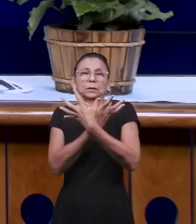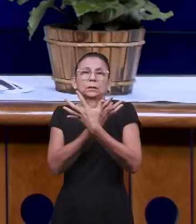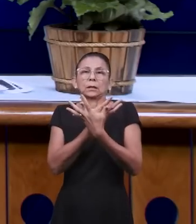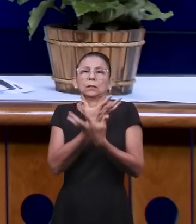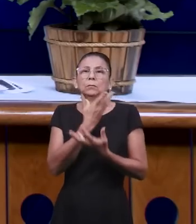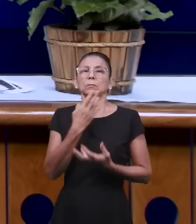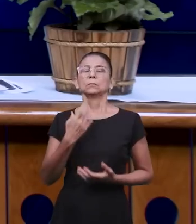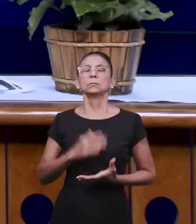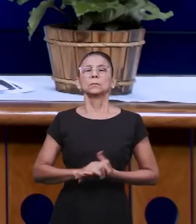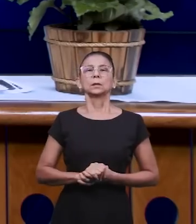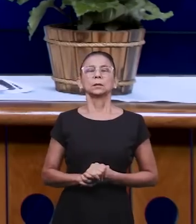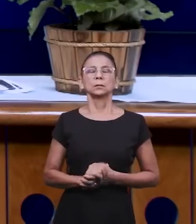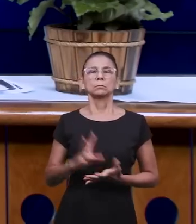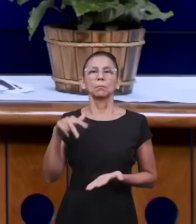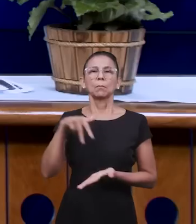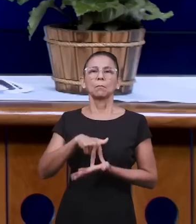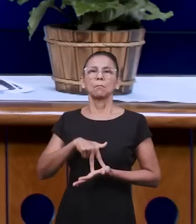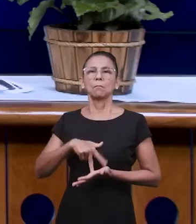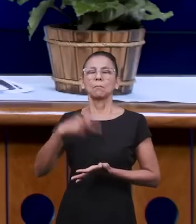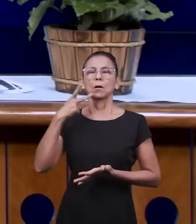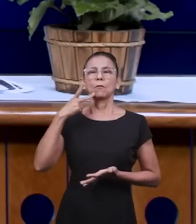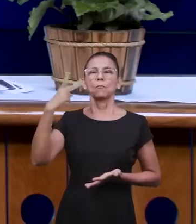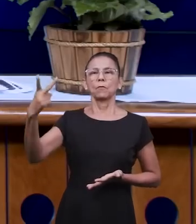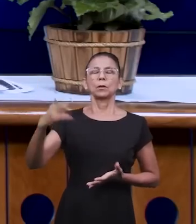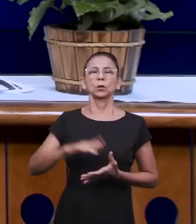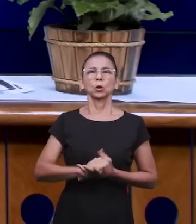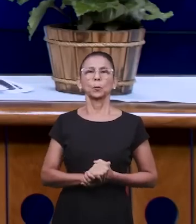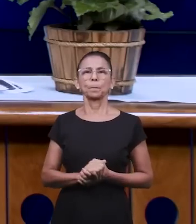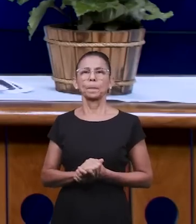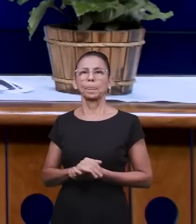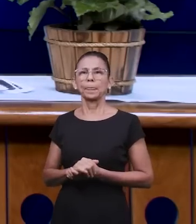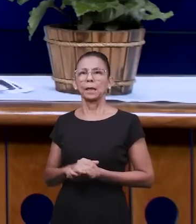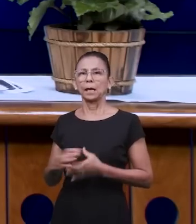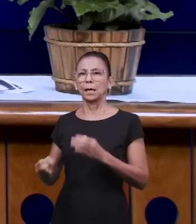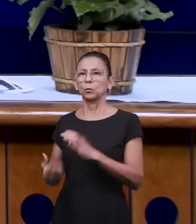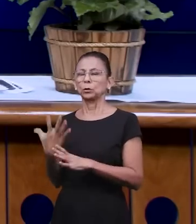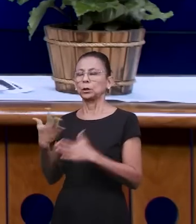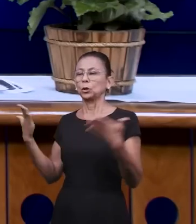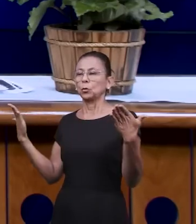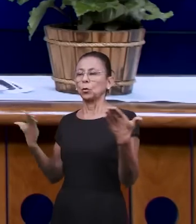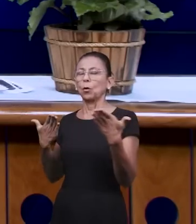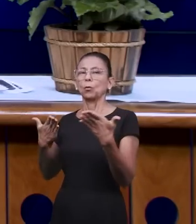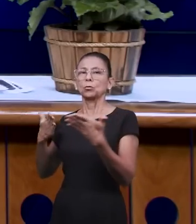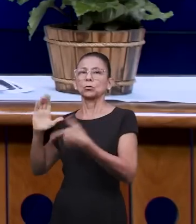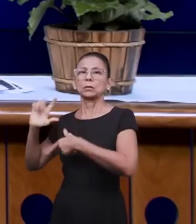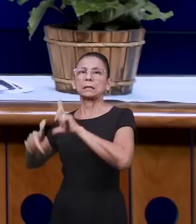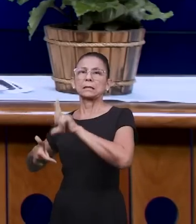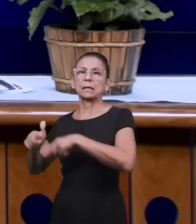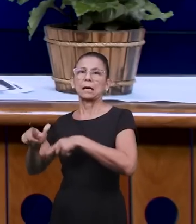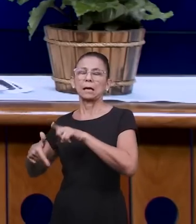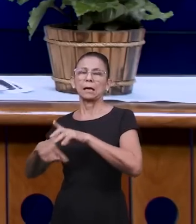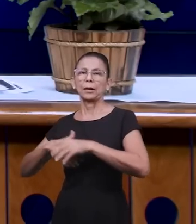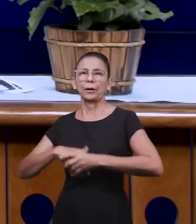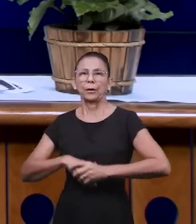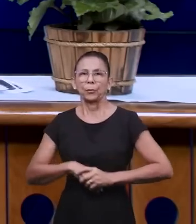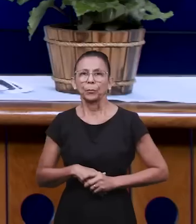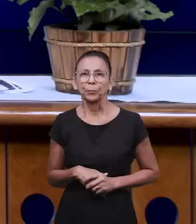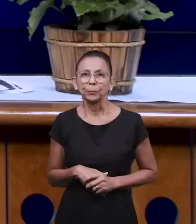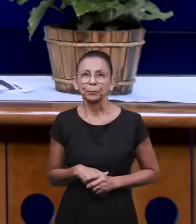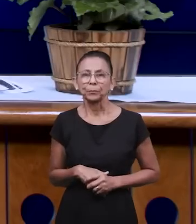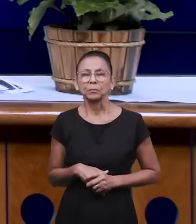um general romano chamado Tito cercou a cidade de Jerusalém, um cerco que durou 2 anos, no fim dos quais